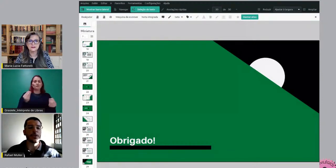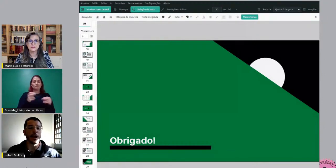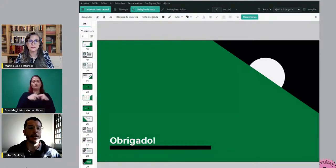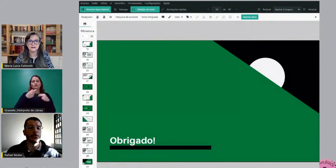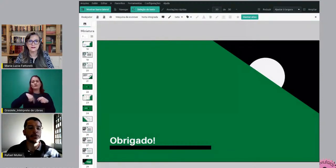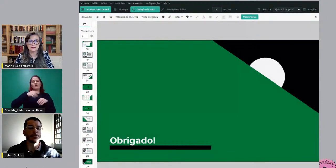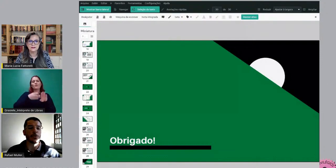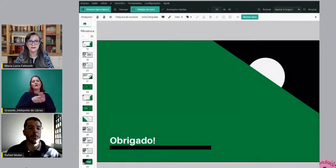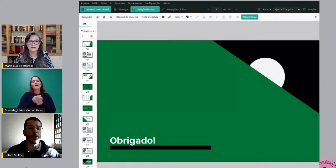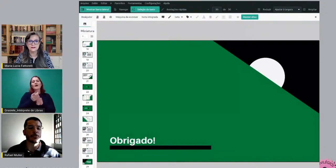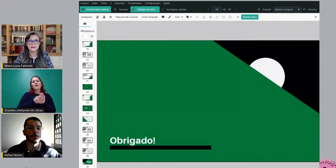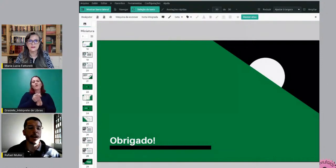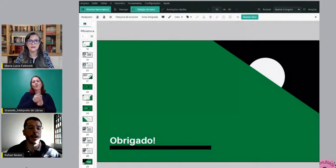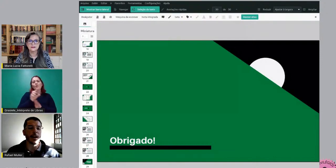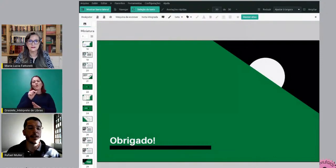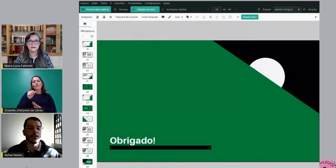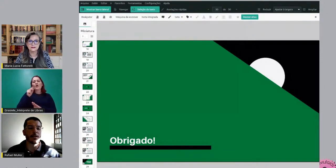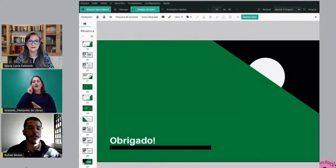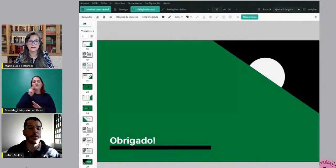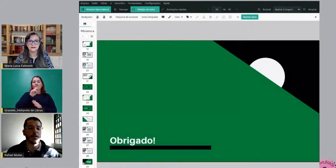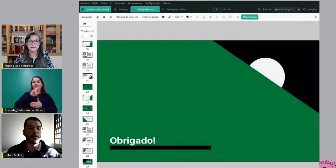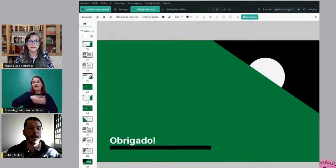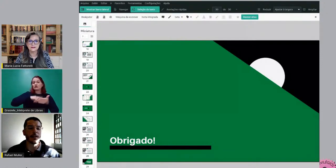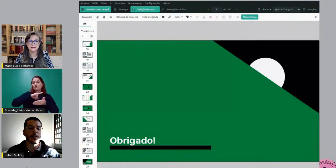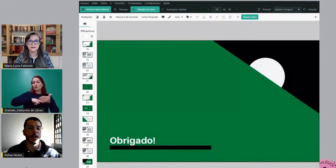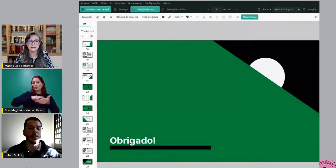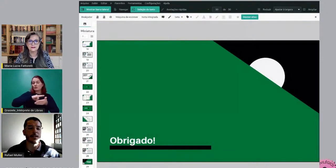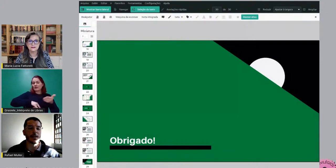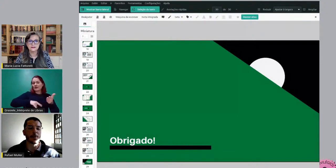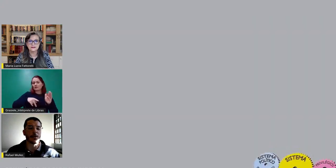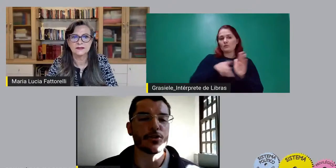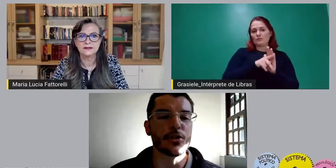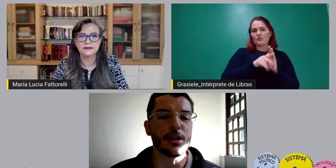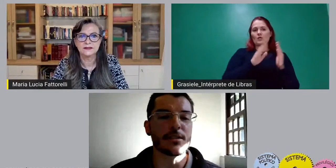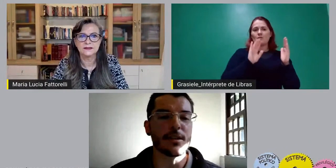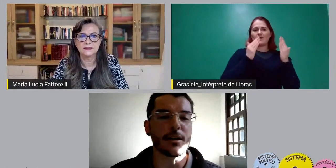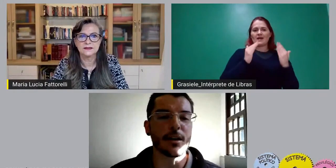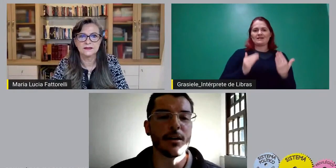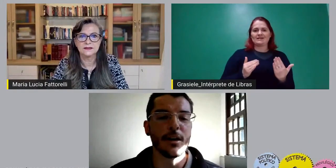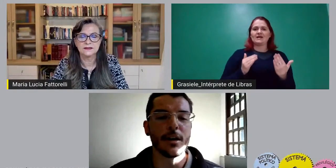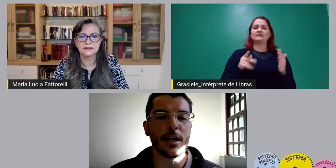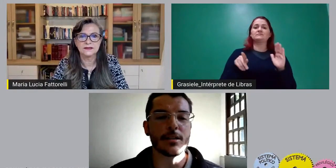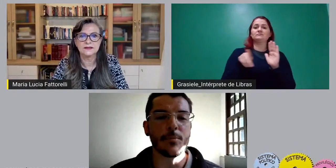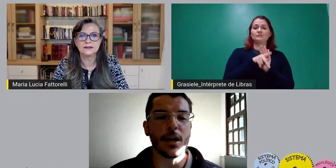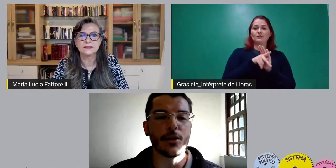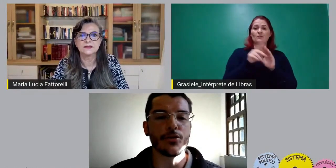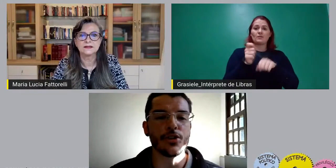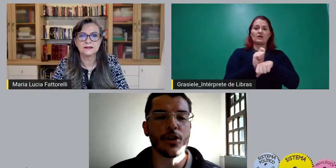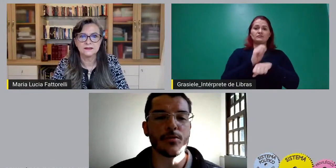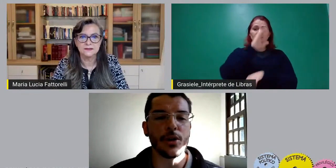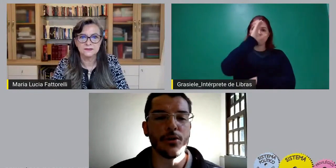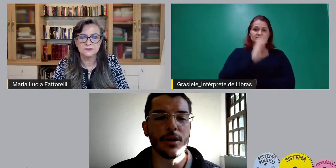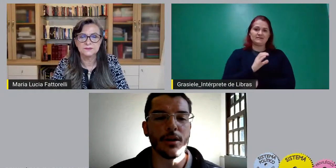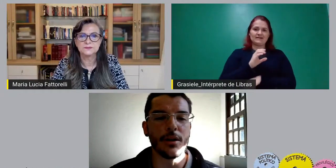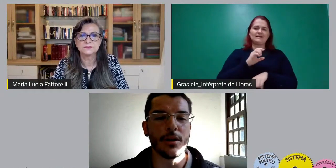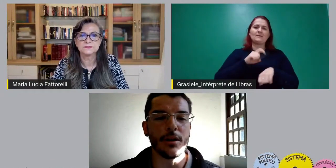de consultar os documentos da análise técnica realizada pela Auditoria Cidadã nesse período